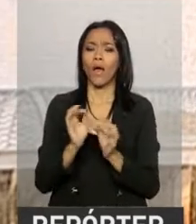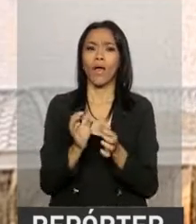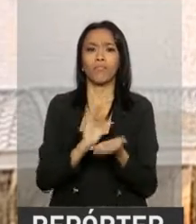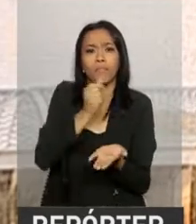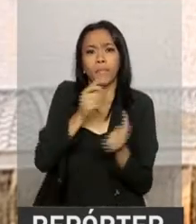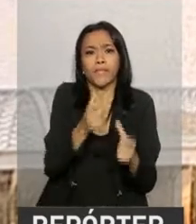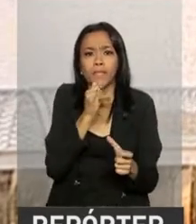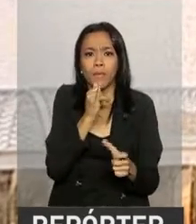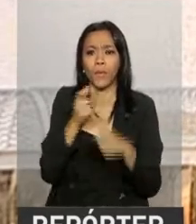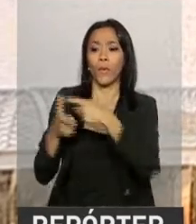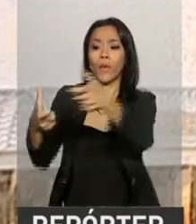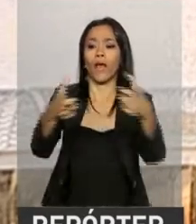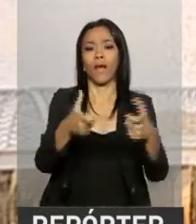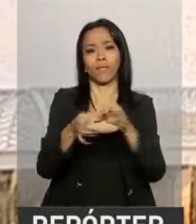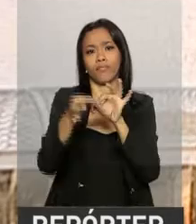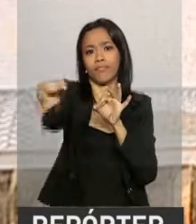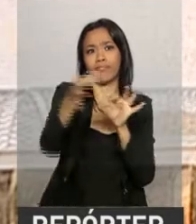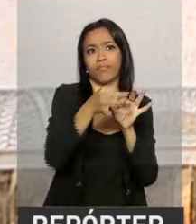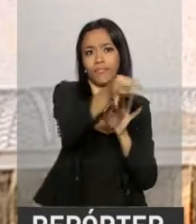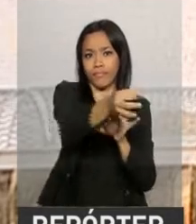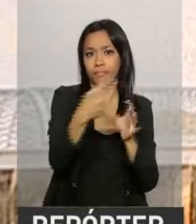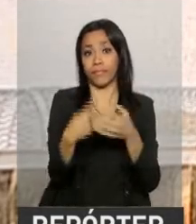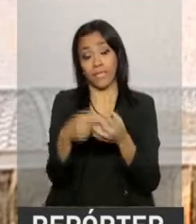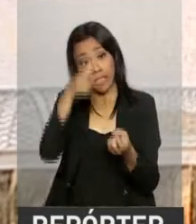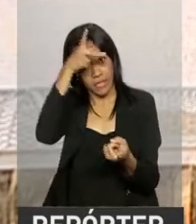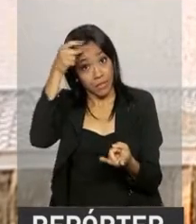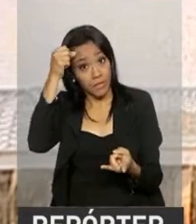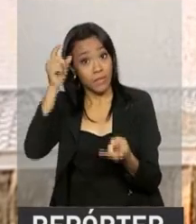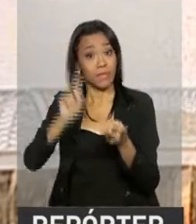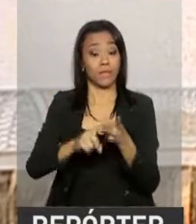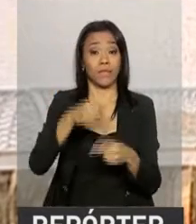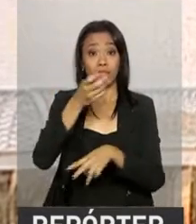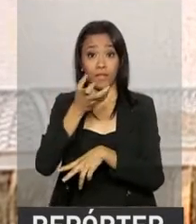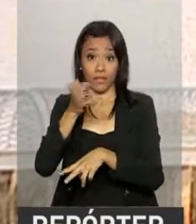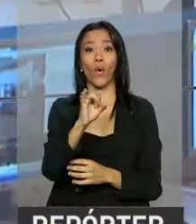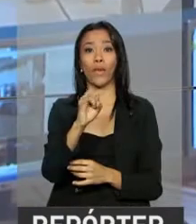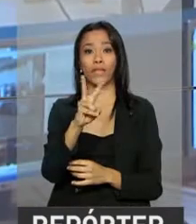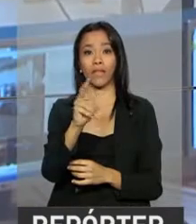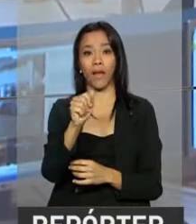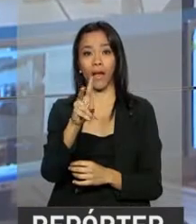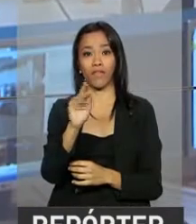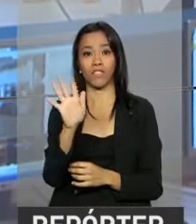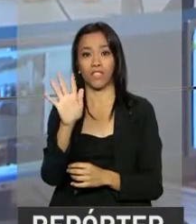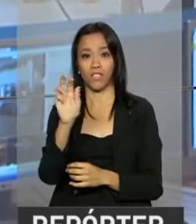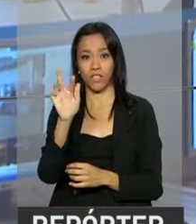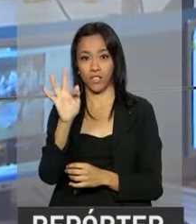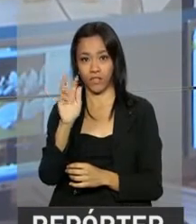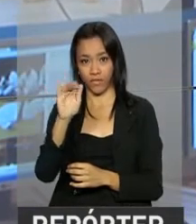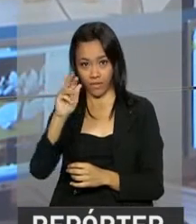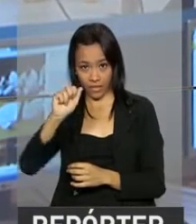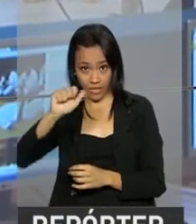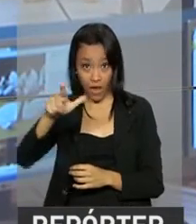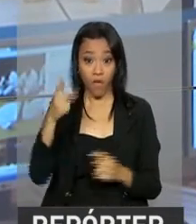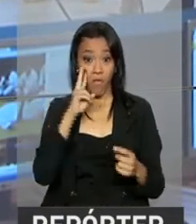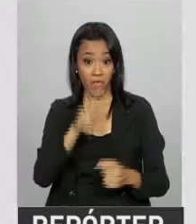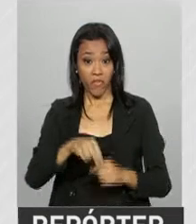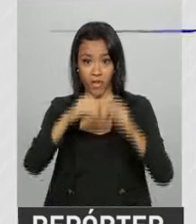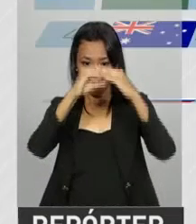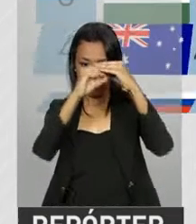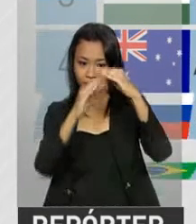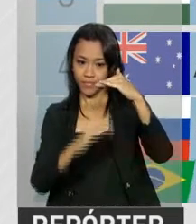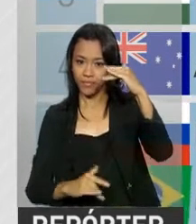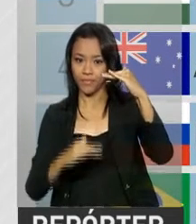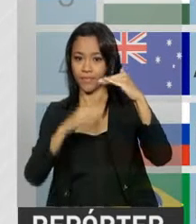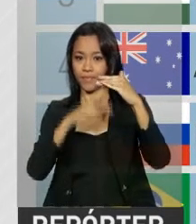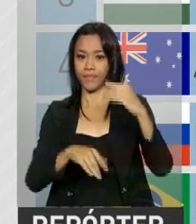como instituições federais e instituições municipais de ensino técnico. Renata? E vamos ver agora como está o quadro de medalhas. Os